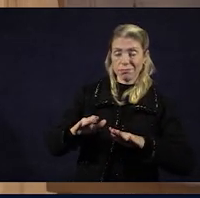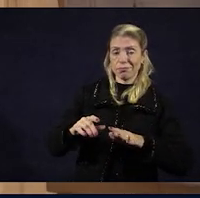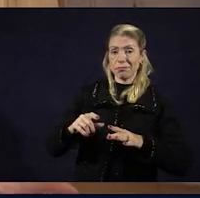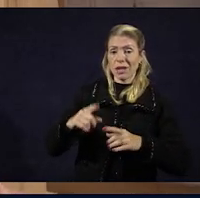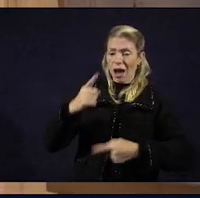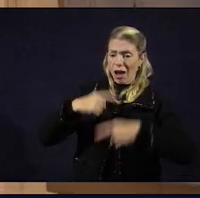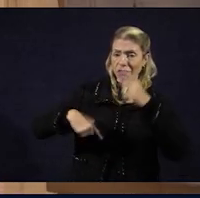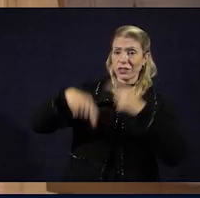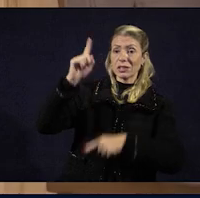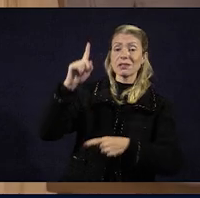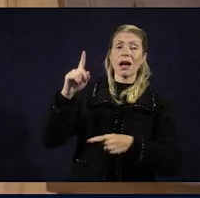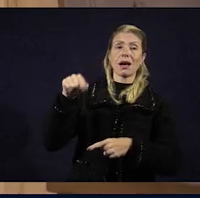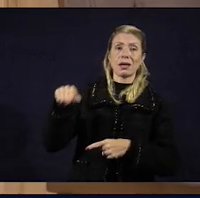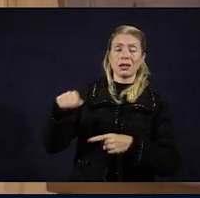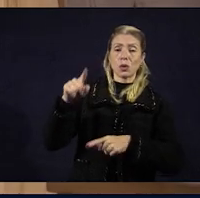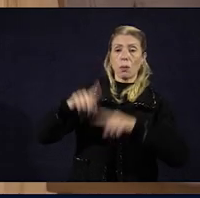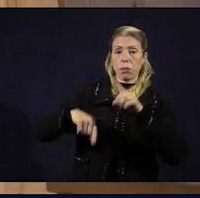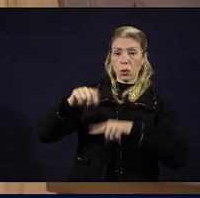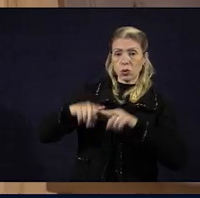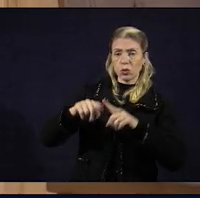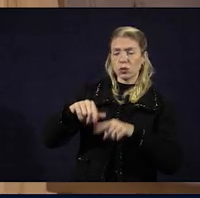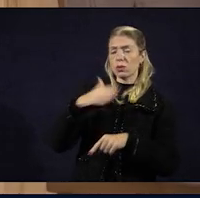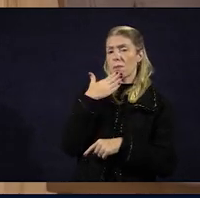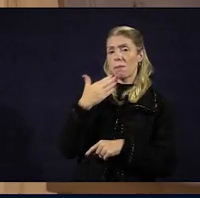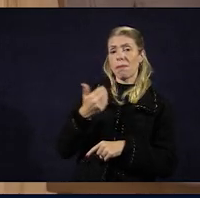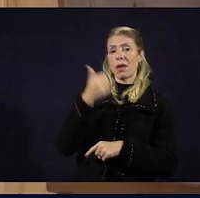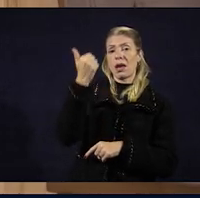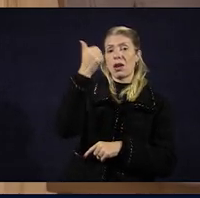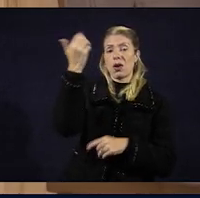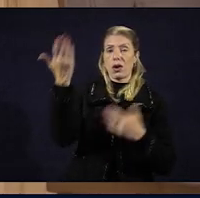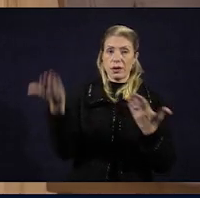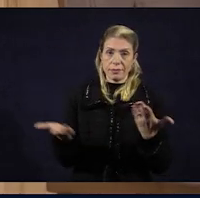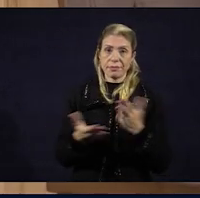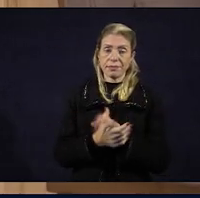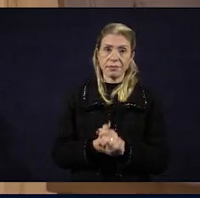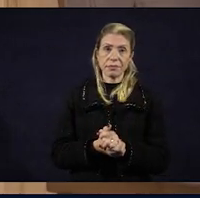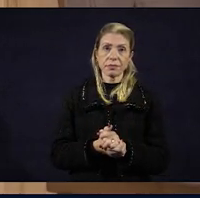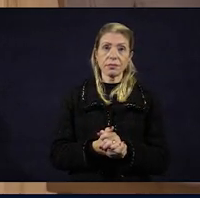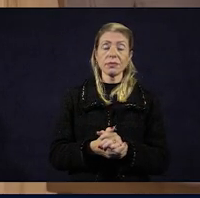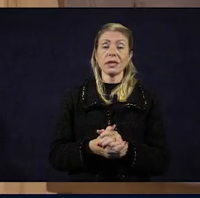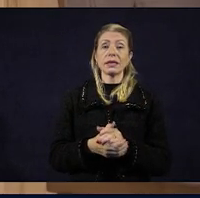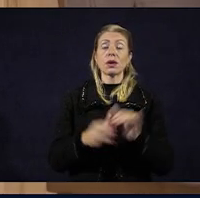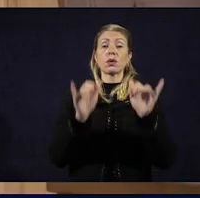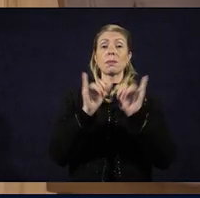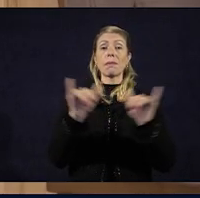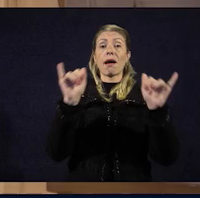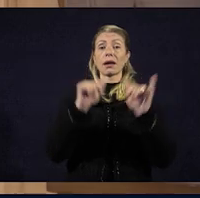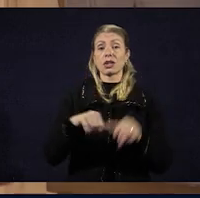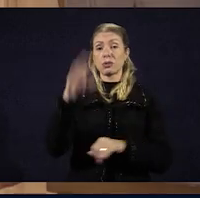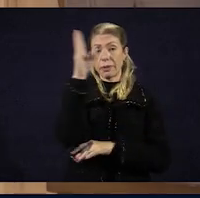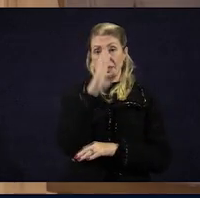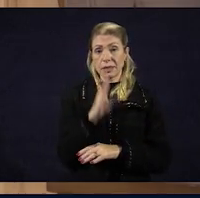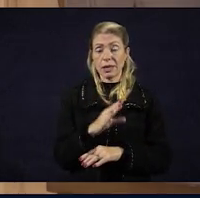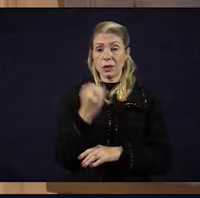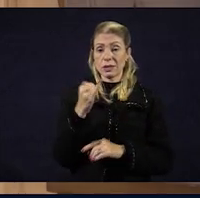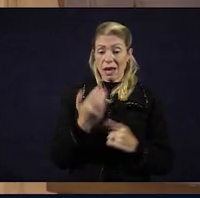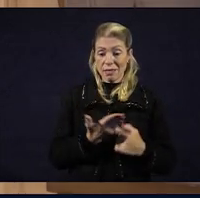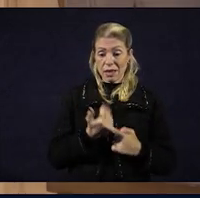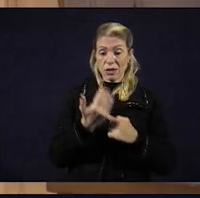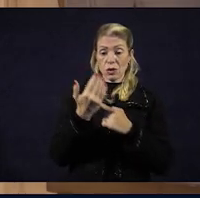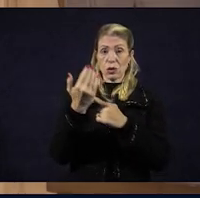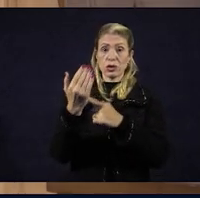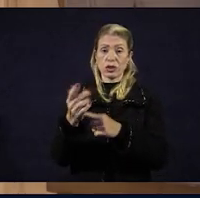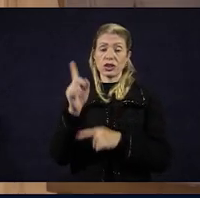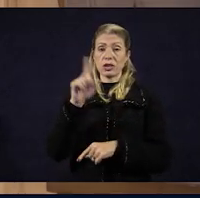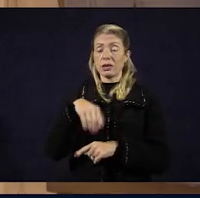não é demanda é muito mais nosso posicionamento e marketing brasileiro mas a tecnologia para mim